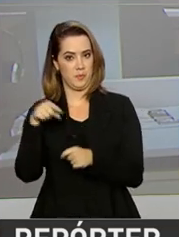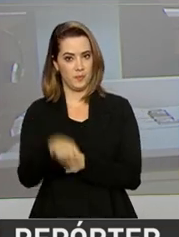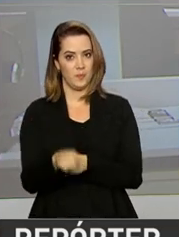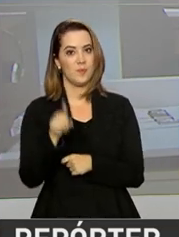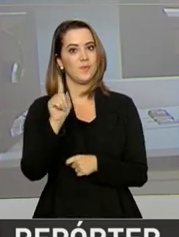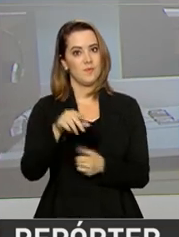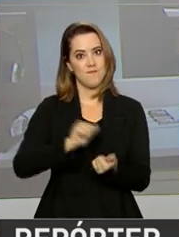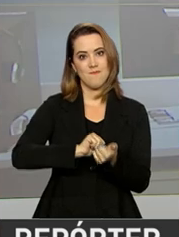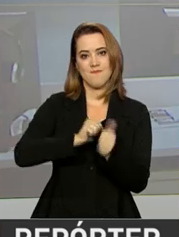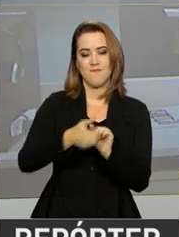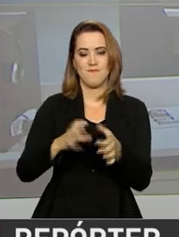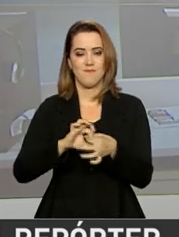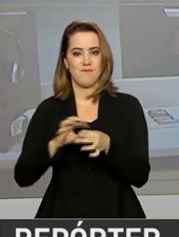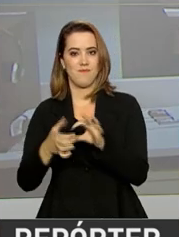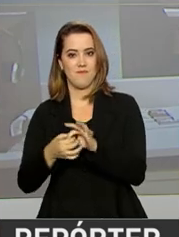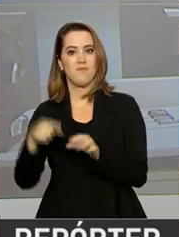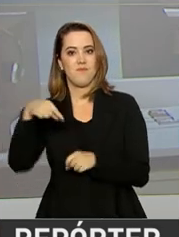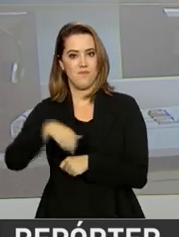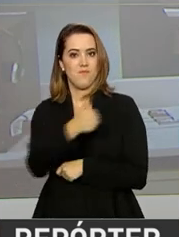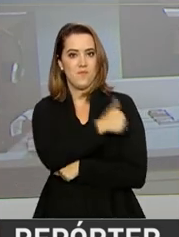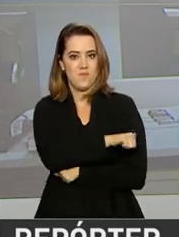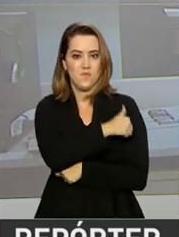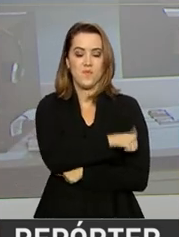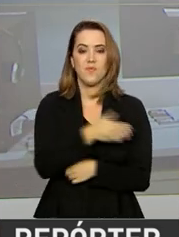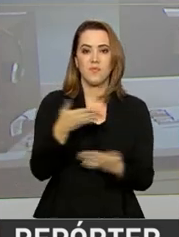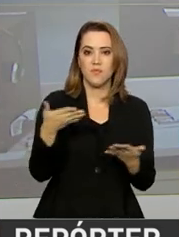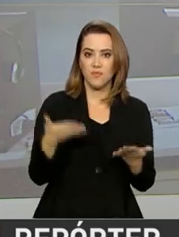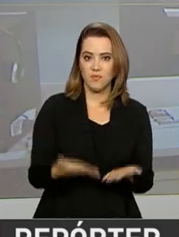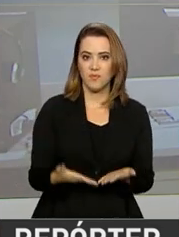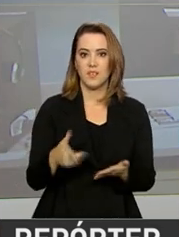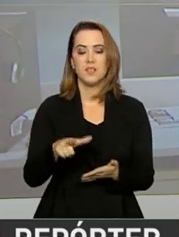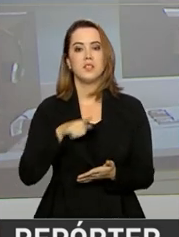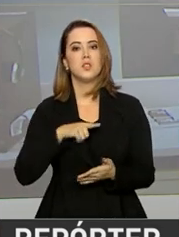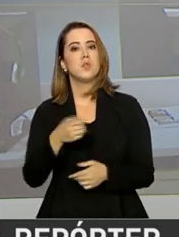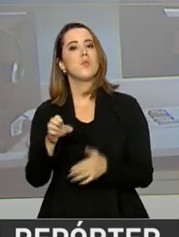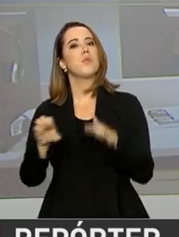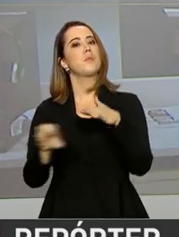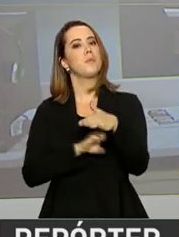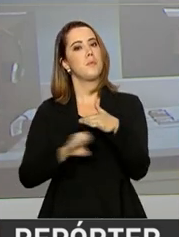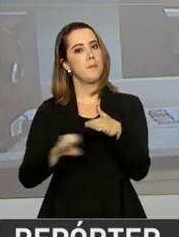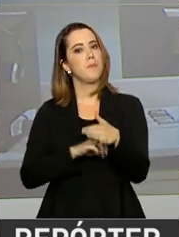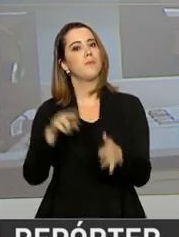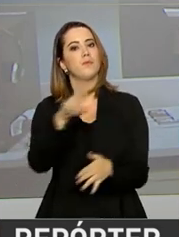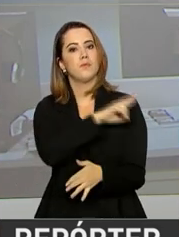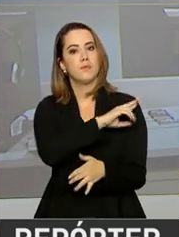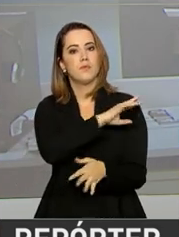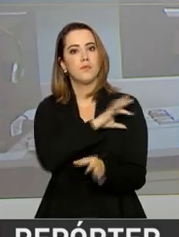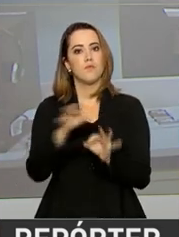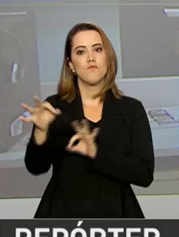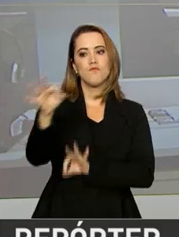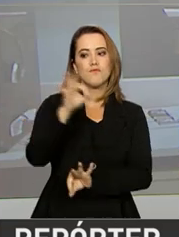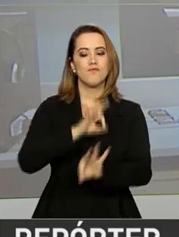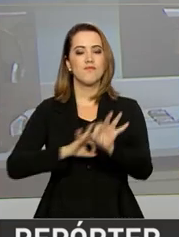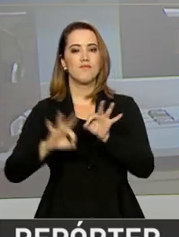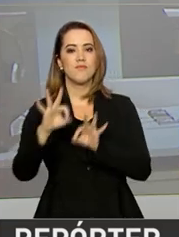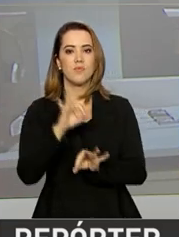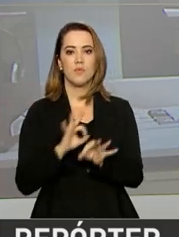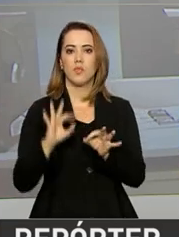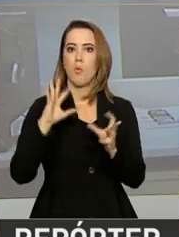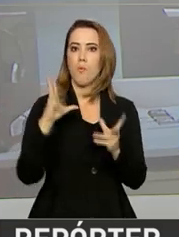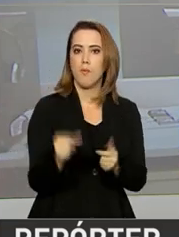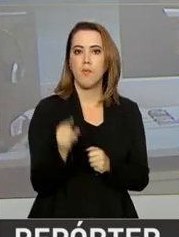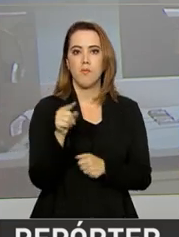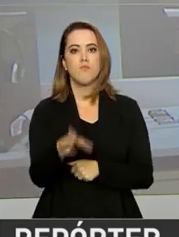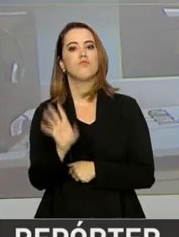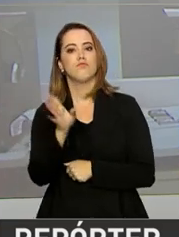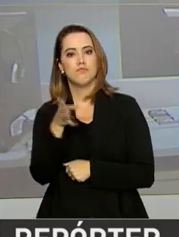evento esportivo do planeta nos jogos rio 2000 16 a empresa responsável por esse enorme trabalho uma